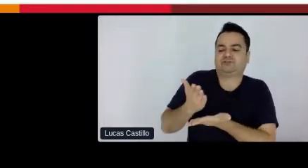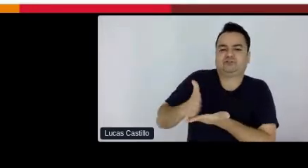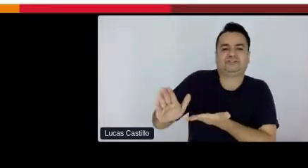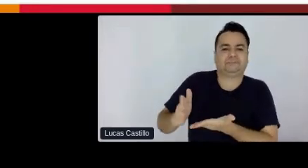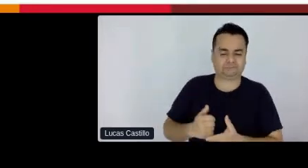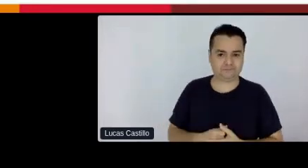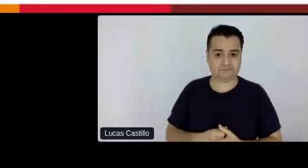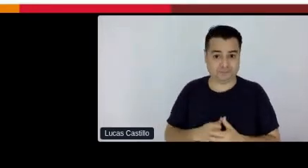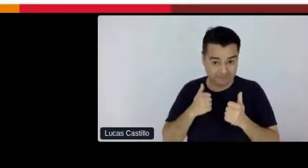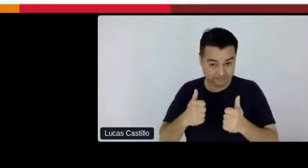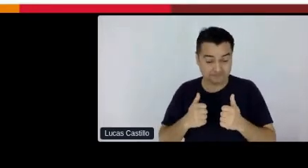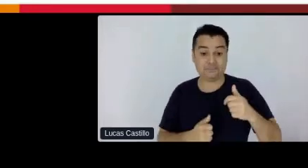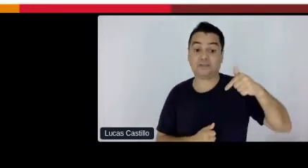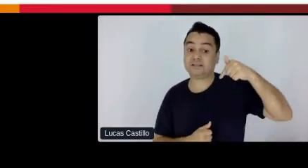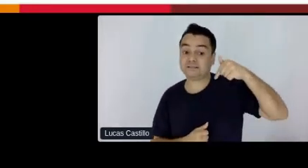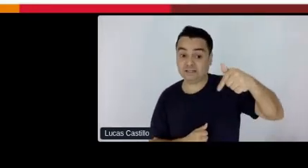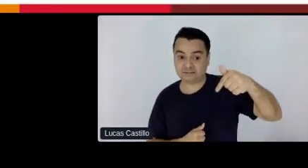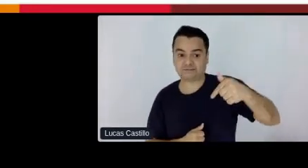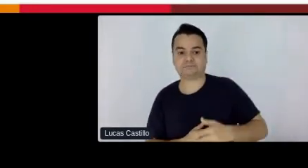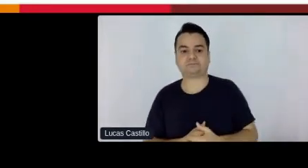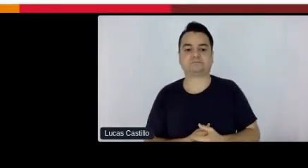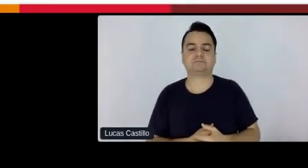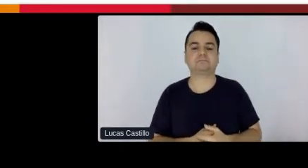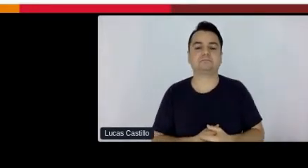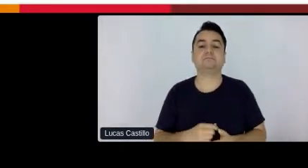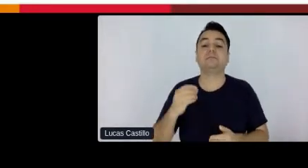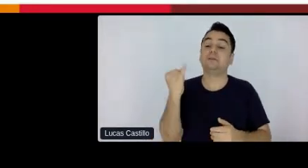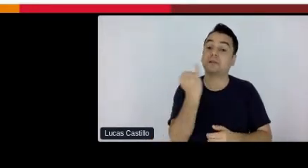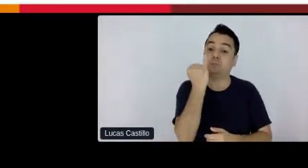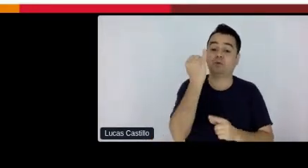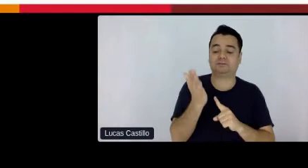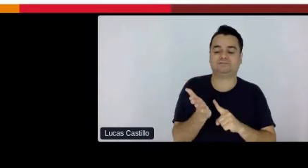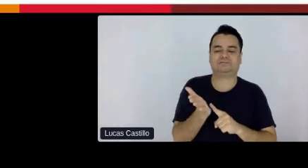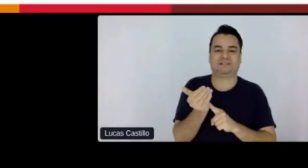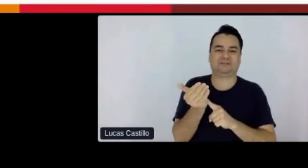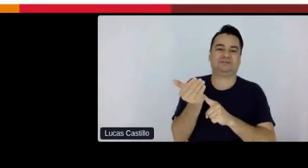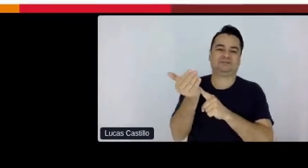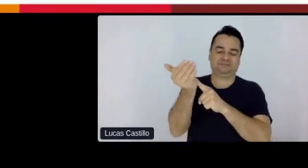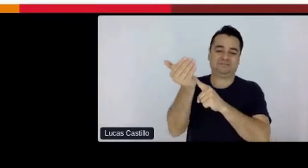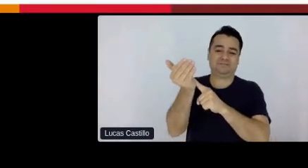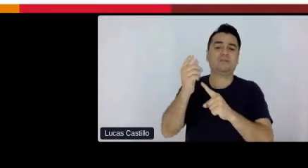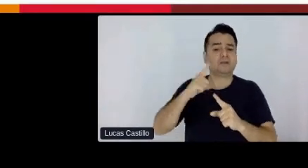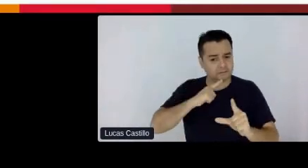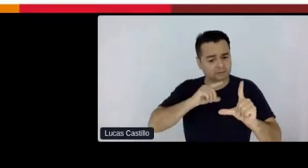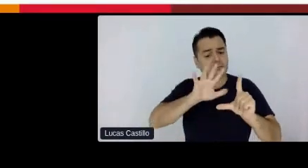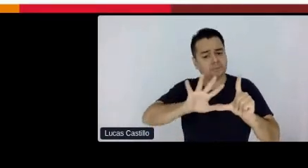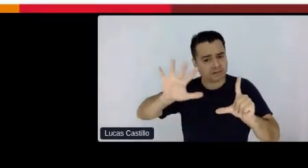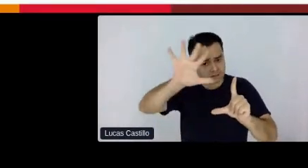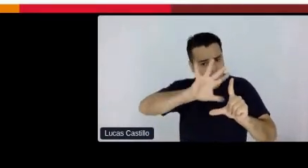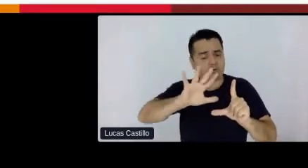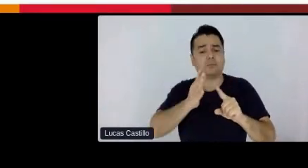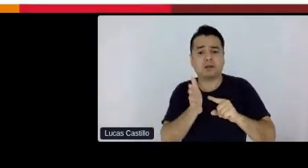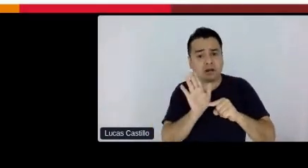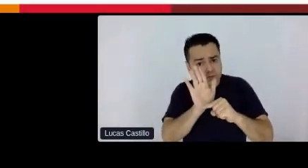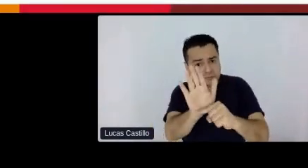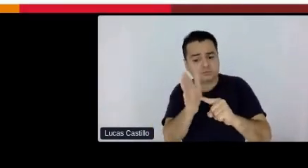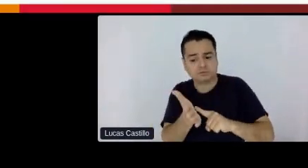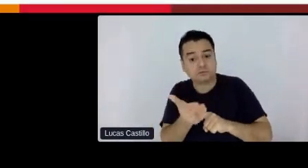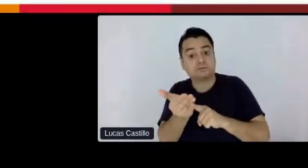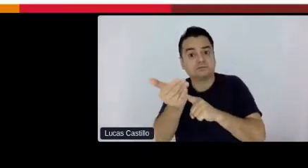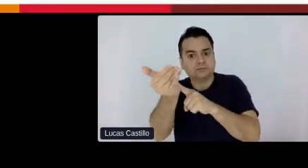Conte com o apoio da tecnologia. Existem algumas plataformas que ajudam no processo seletivo e acaba diminuindo essa